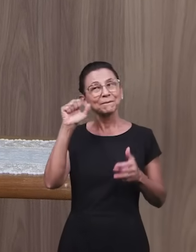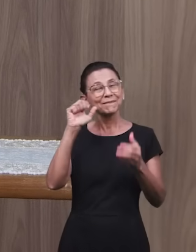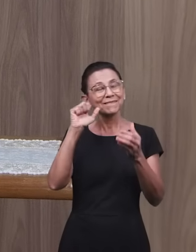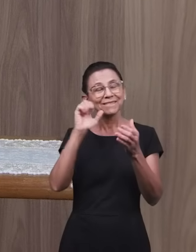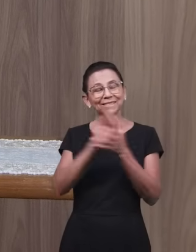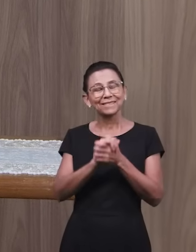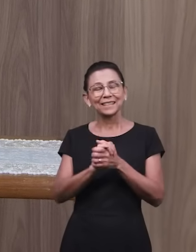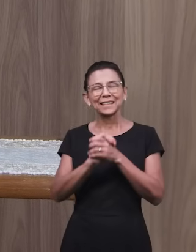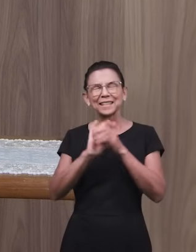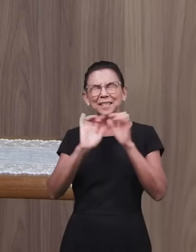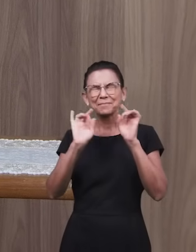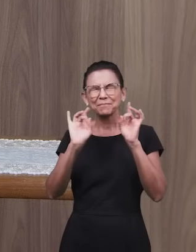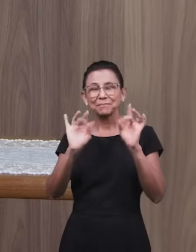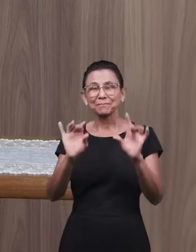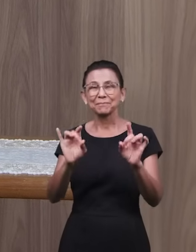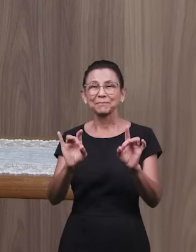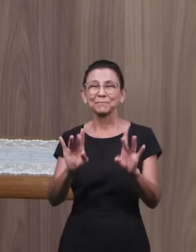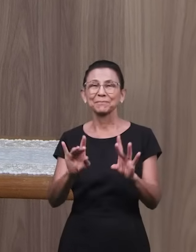especial da sua vida.